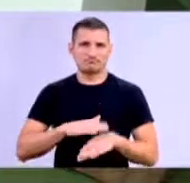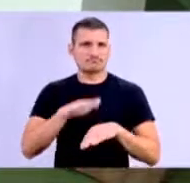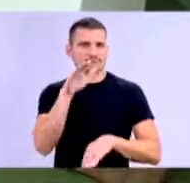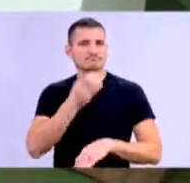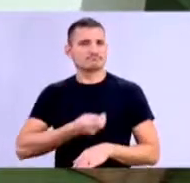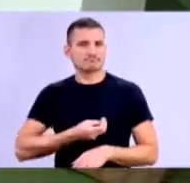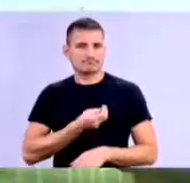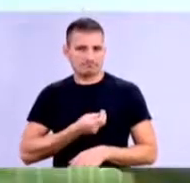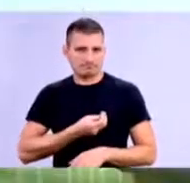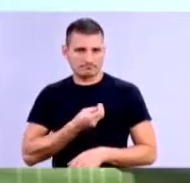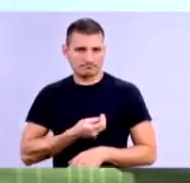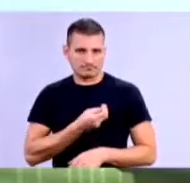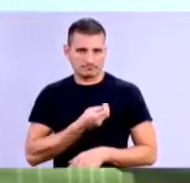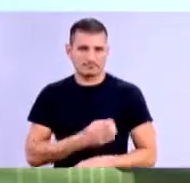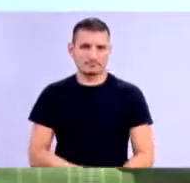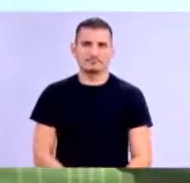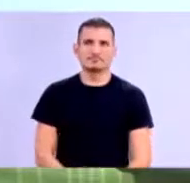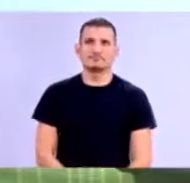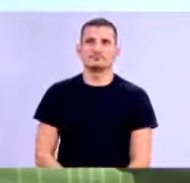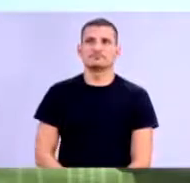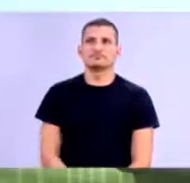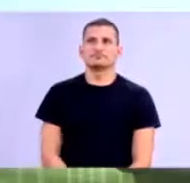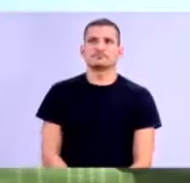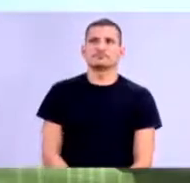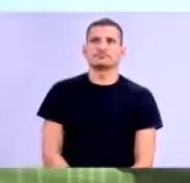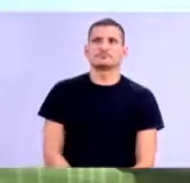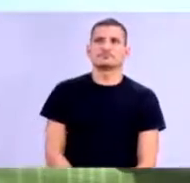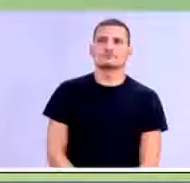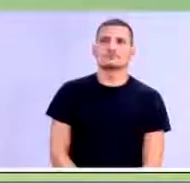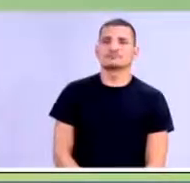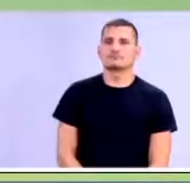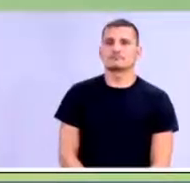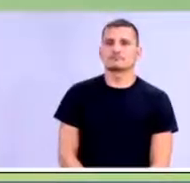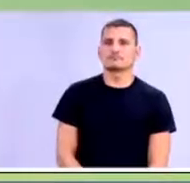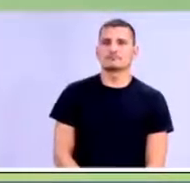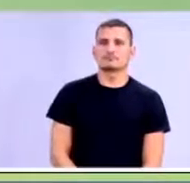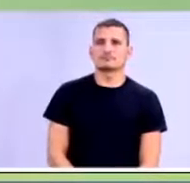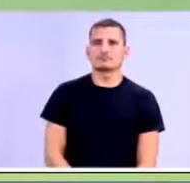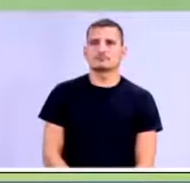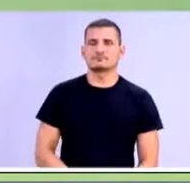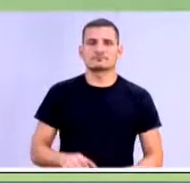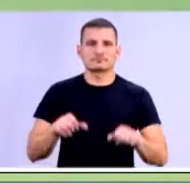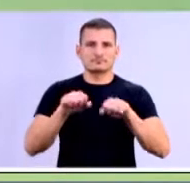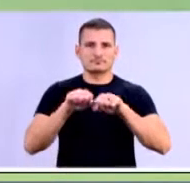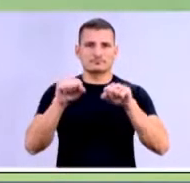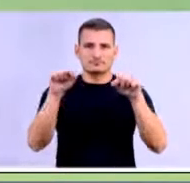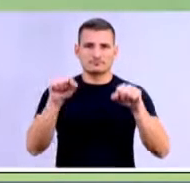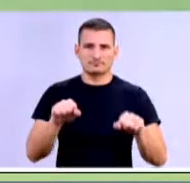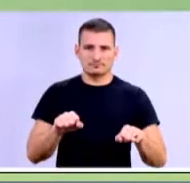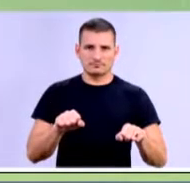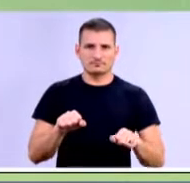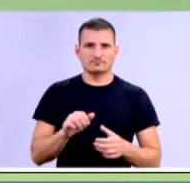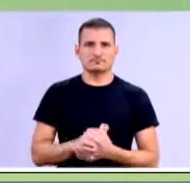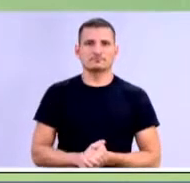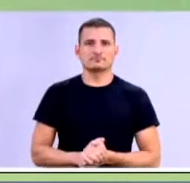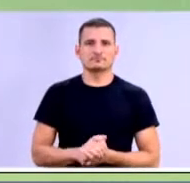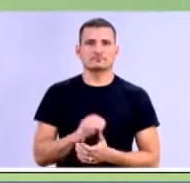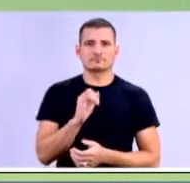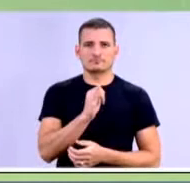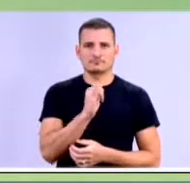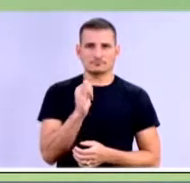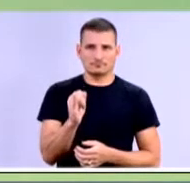olha só que palavra bonita que a professora trouxe aqui para você. Olha só, sistema de tutoria. É a metodologia